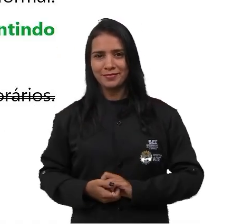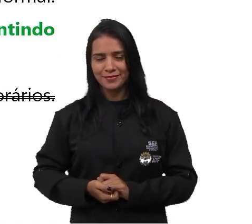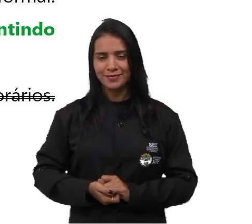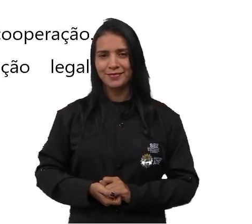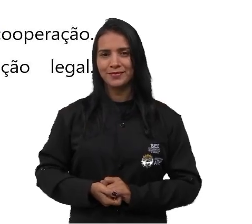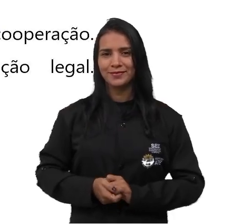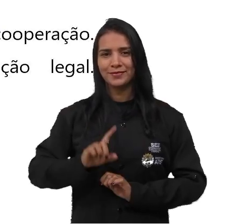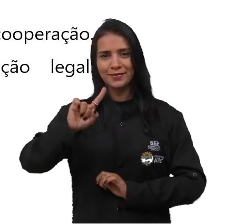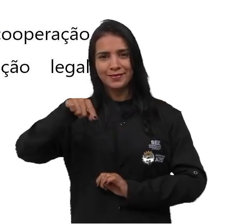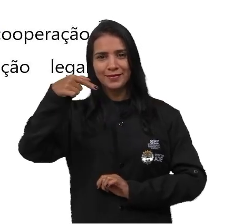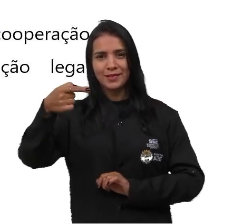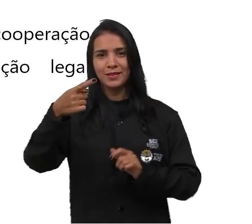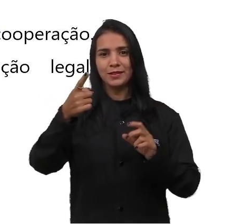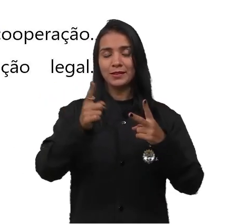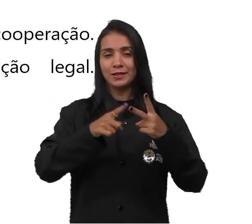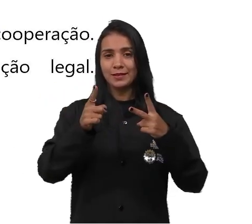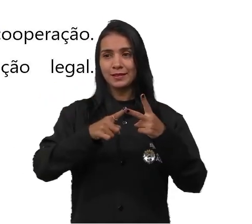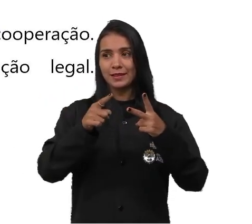questão.